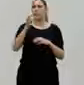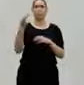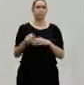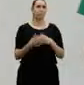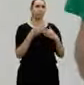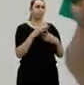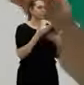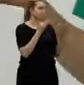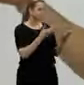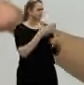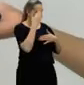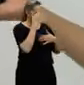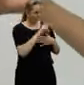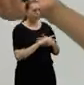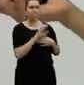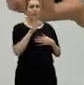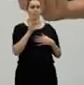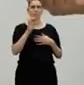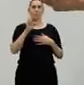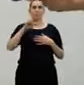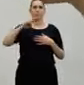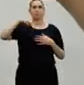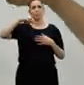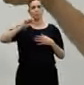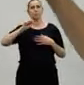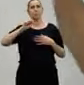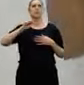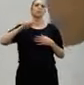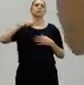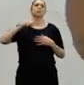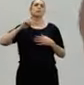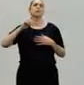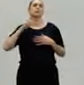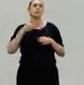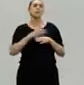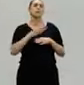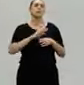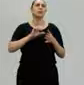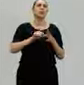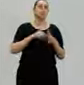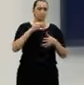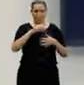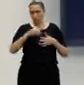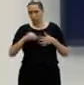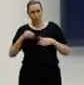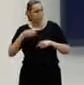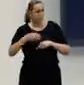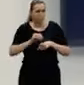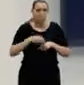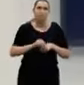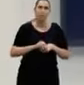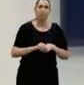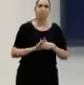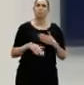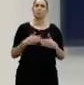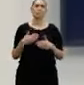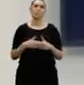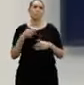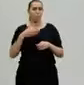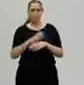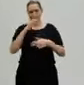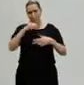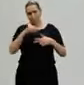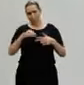Fernanda, muito obrigada. Deixa eu colocar aqui. Partiu passar. Depois dessas dicas todas, né, pessoal?